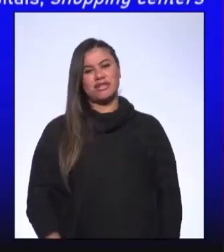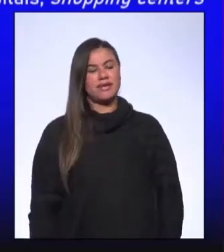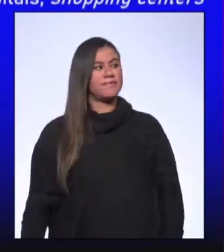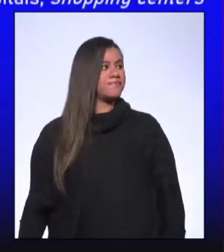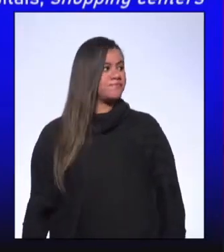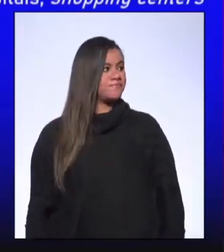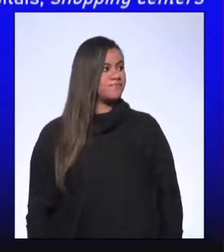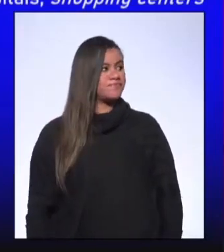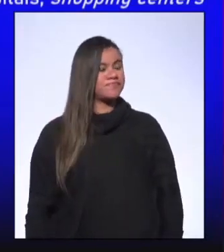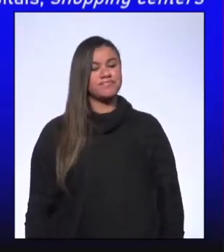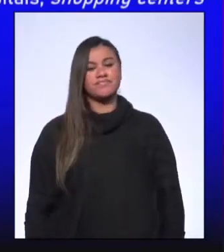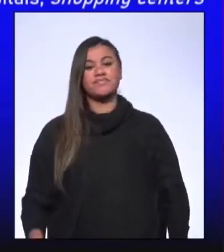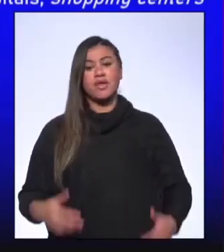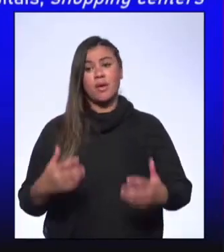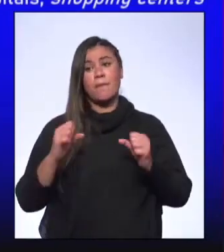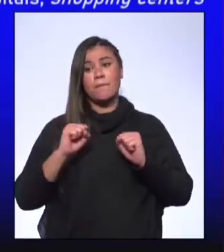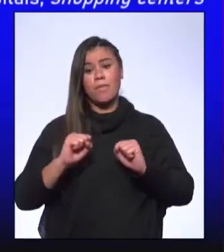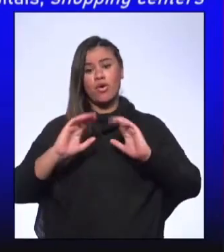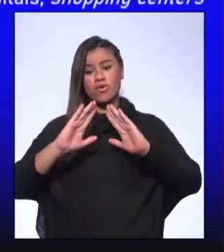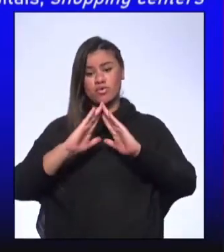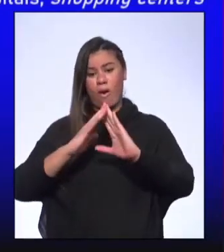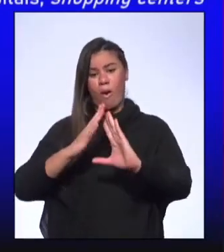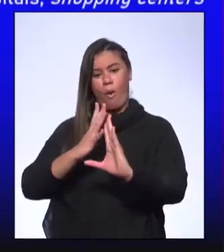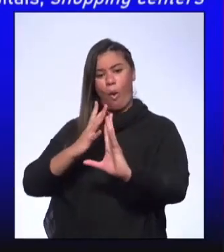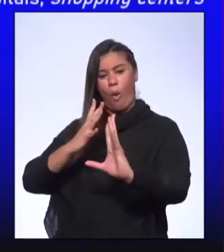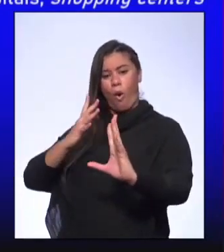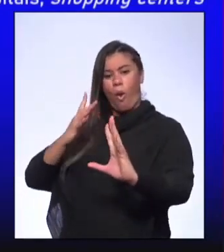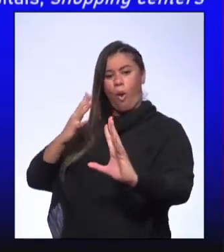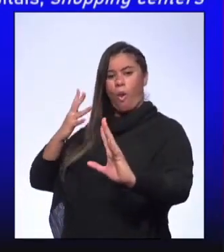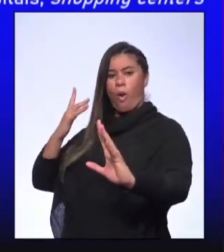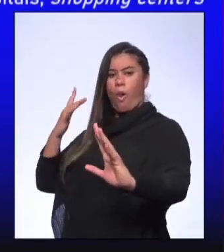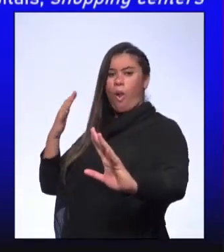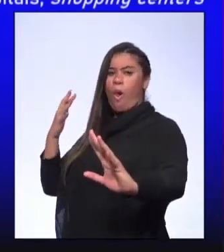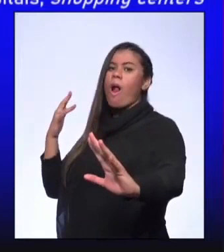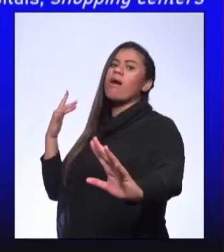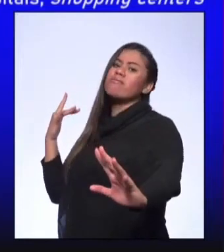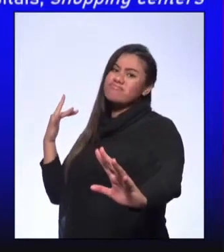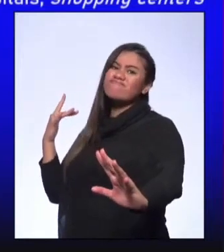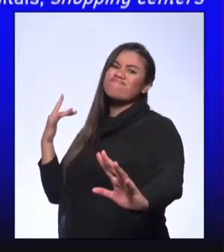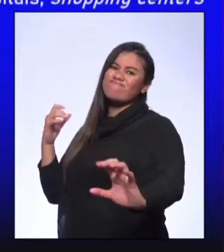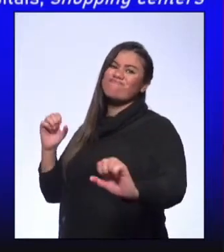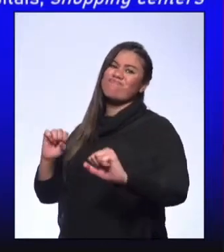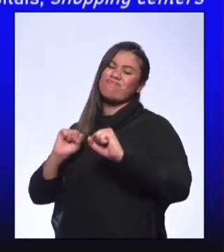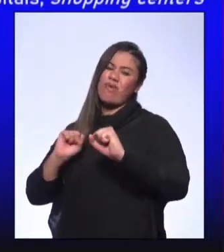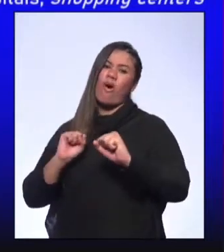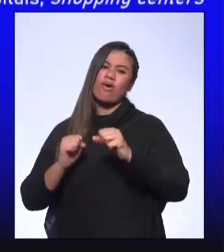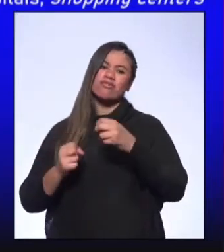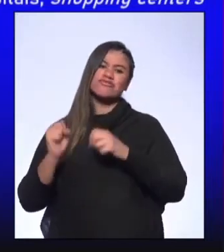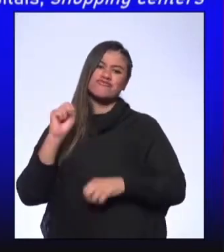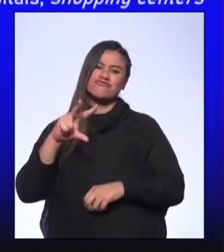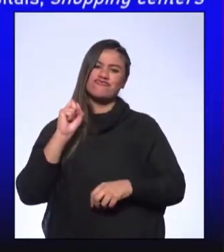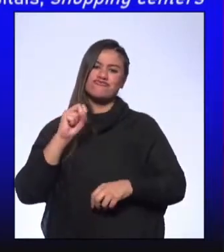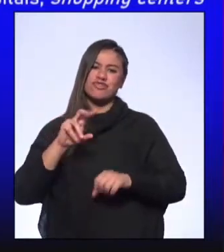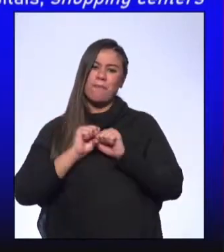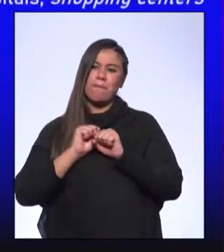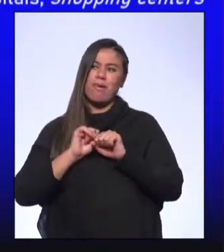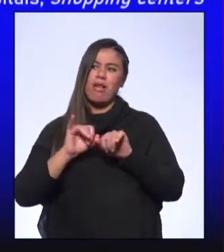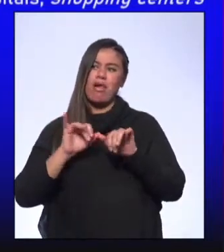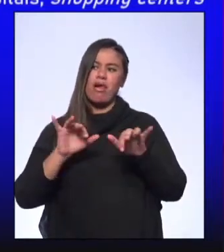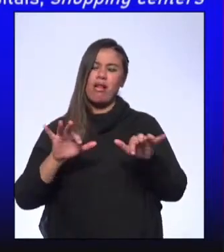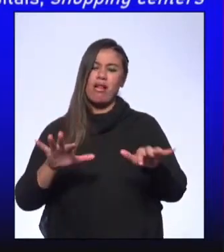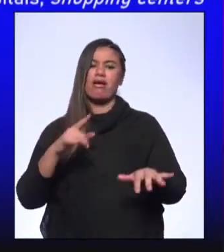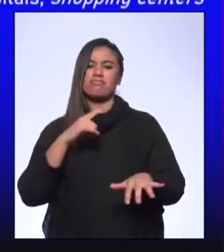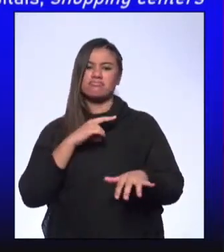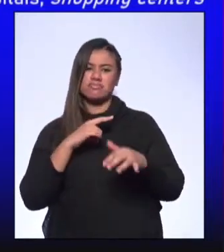pode gerar aglomeração na porta da escola, o que talvez aumente até a chance de troca do vírus, principalmente entre os adultos que